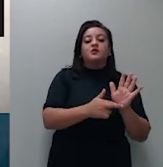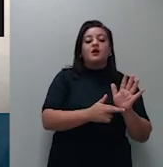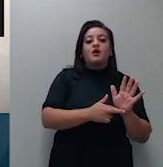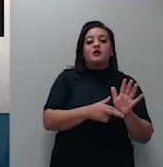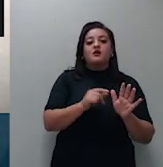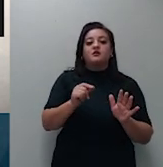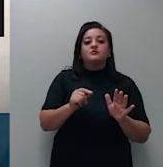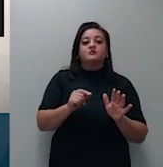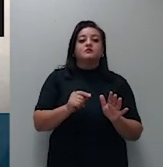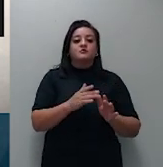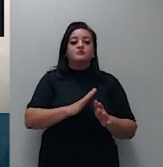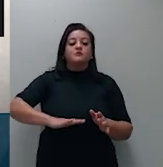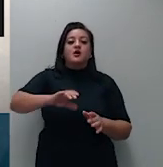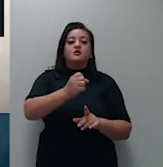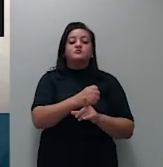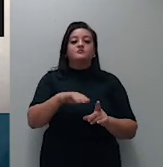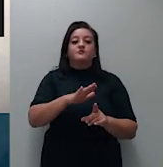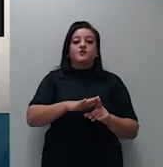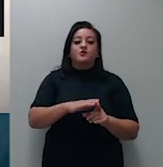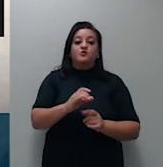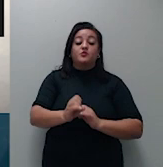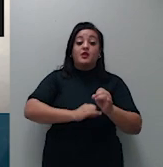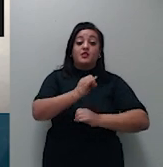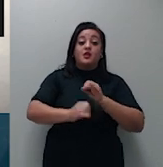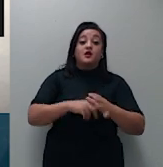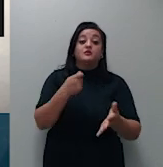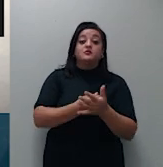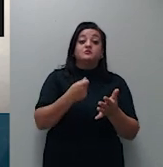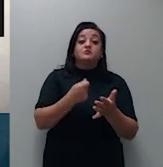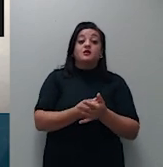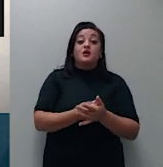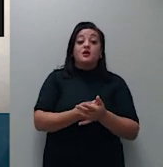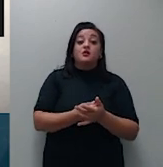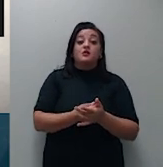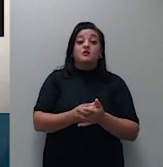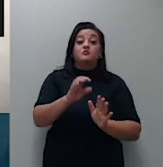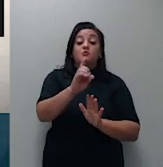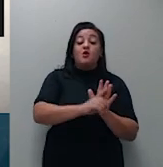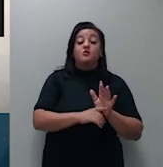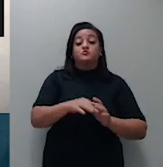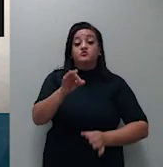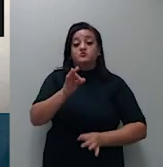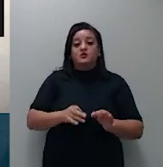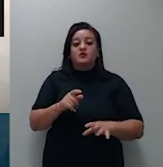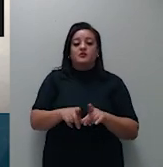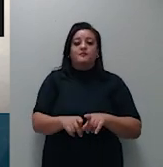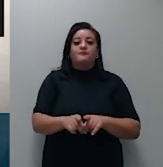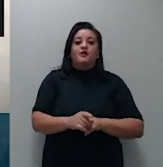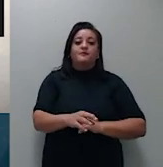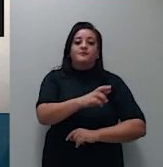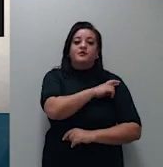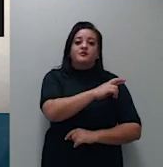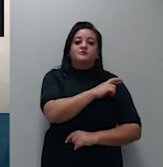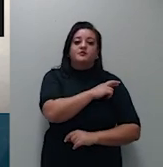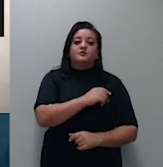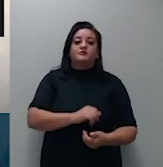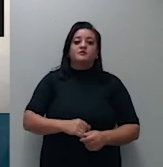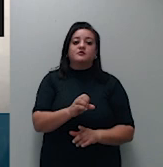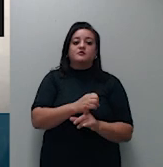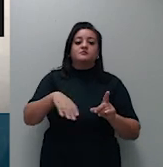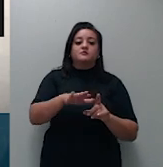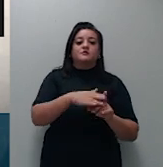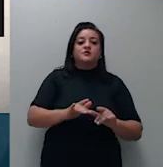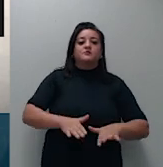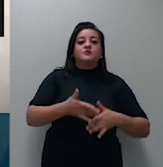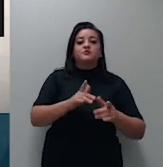civil da internet Existem os comprimento de uma ordem judicial para responsabilização Civil do provedor do serviço